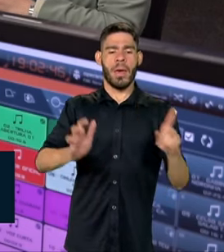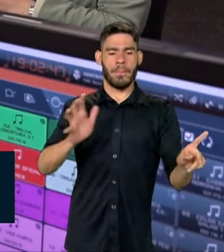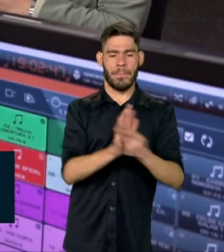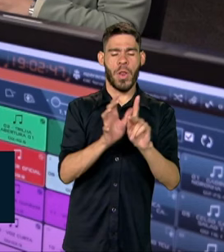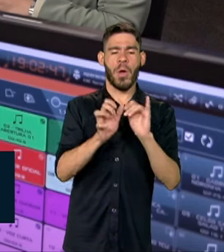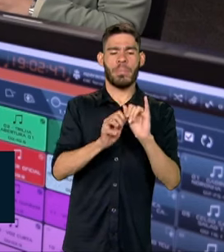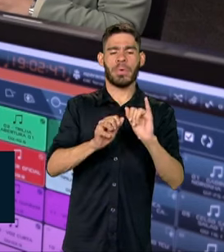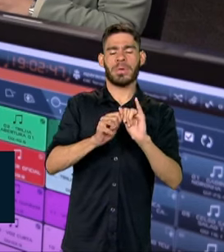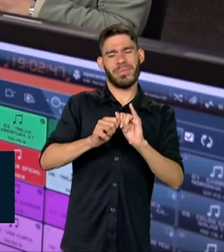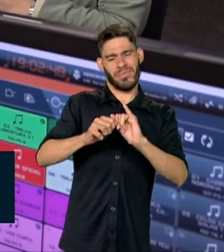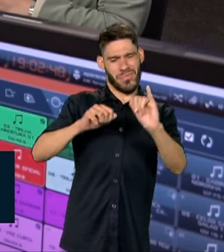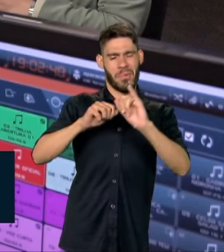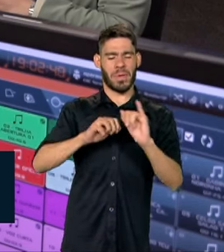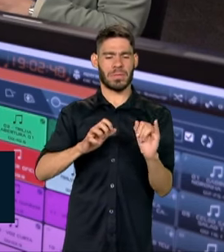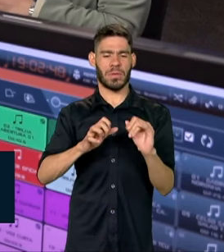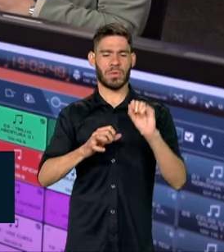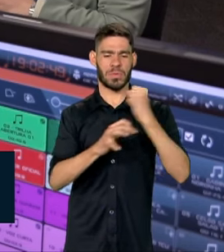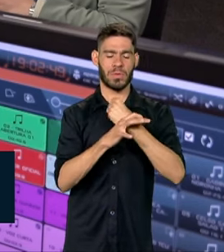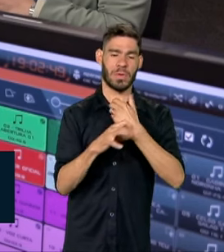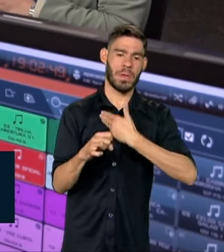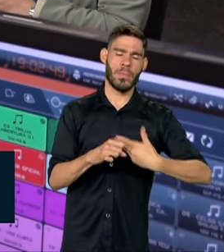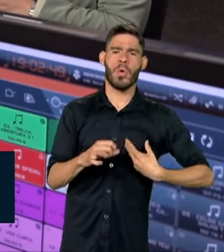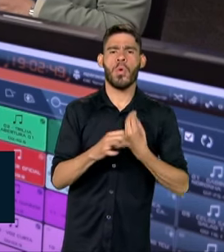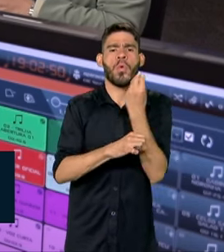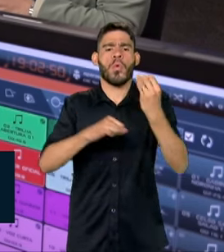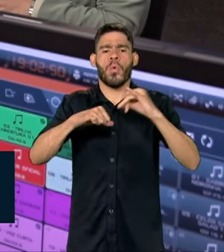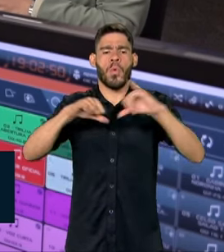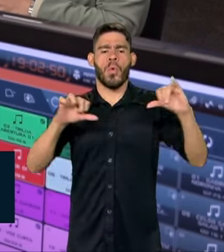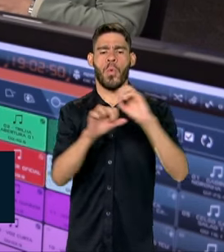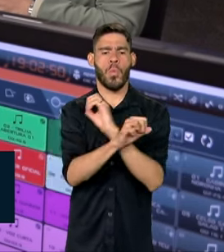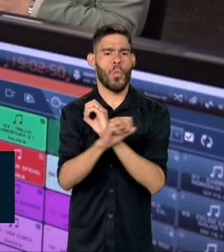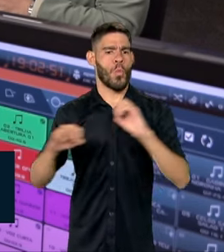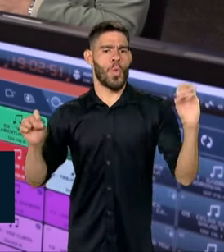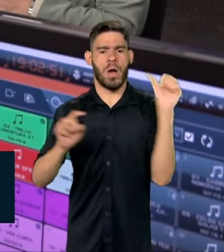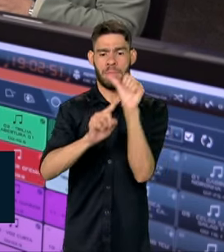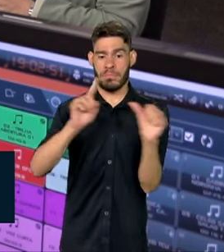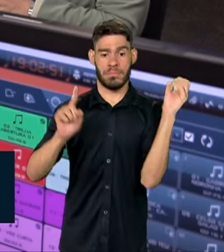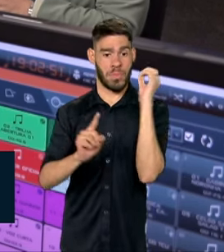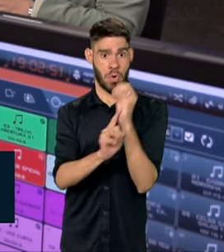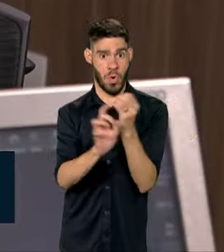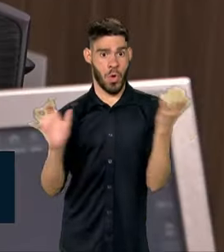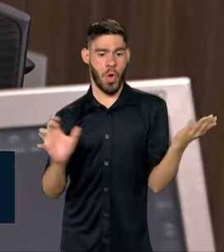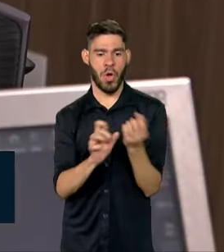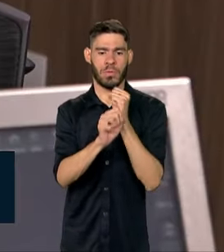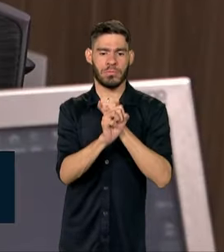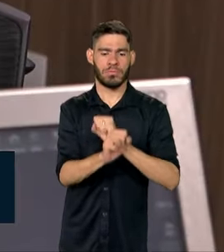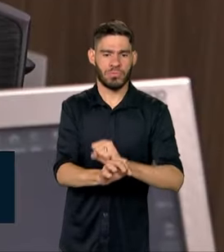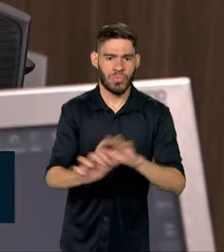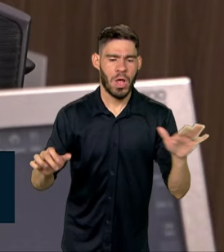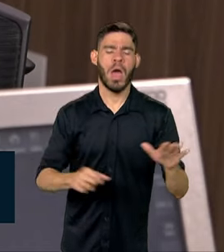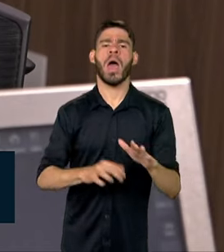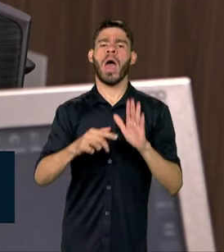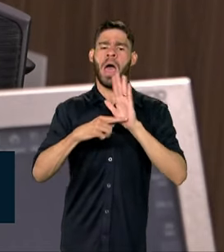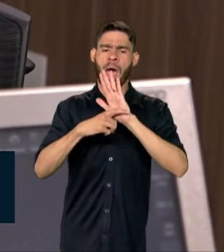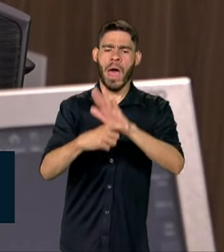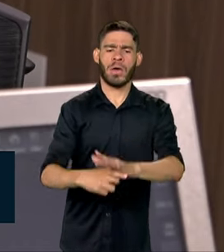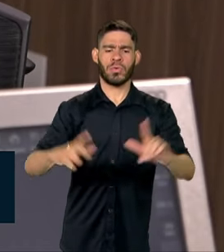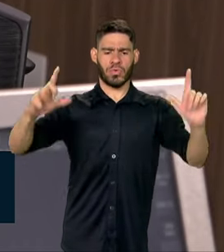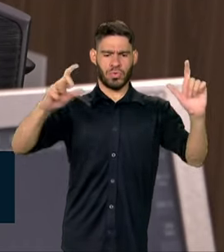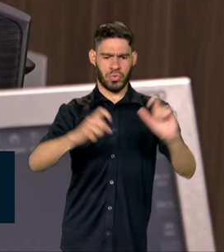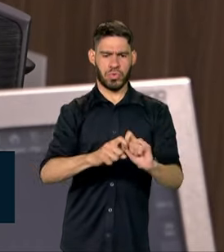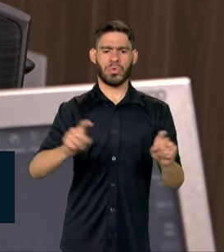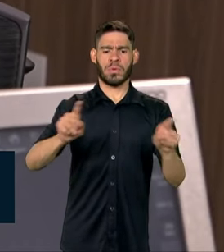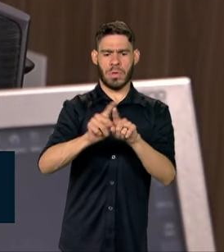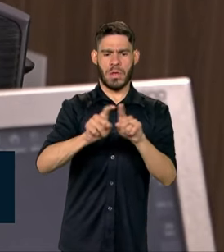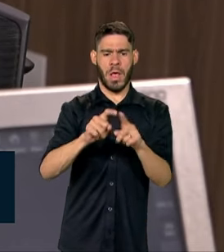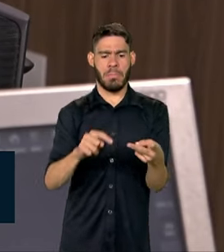Segurança Pública. De que forma essa campanha Feminicídio Zero, lançada hoje, pode ajudar a conter e até reverter